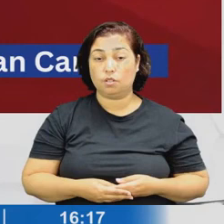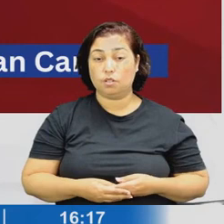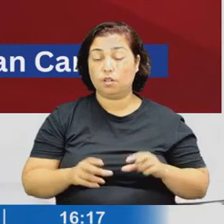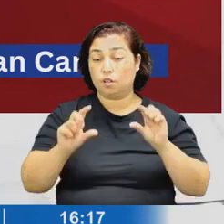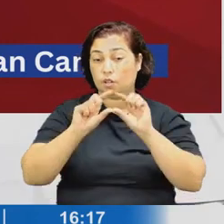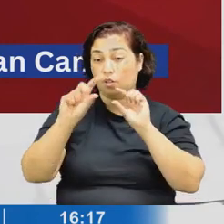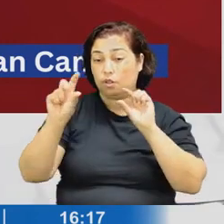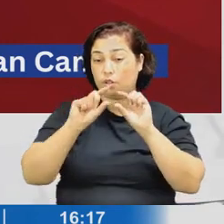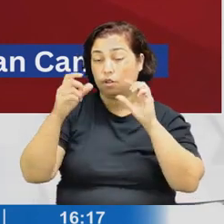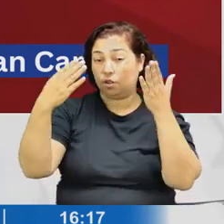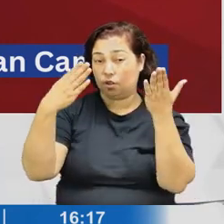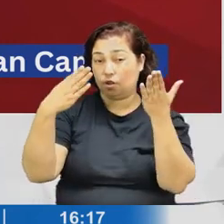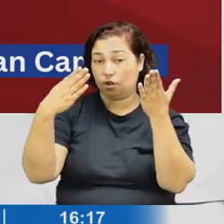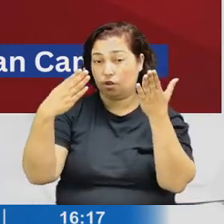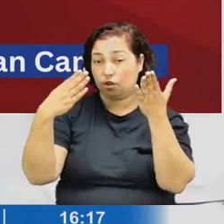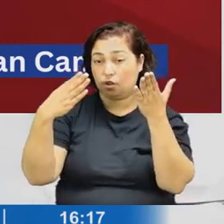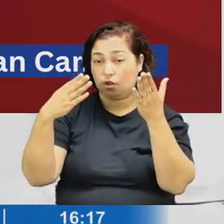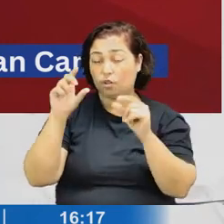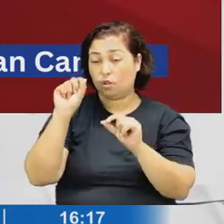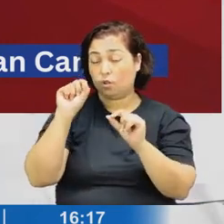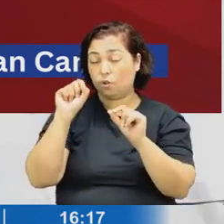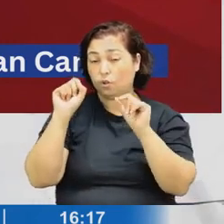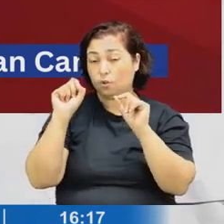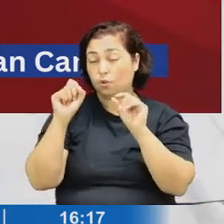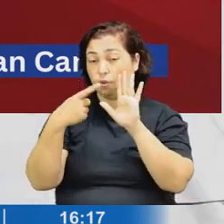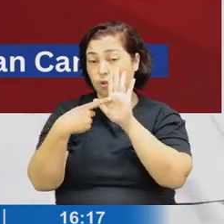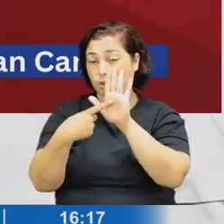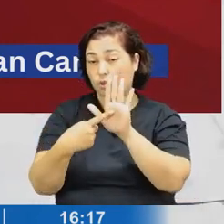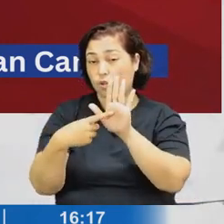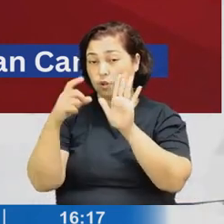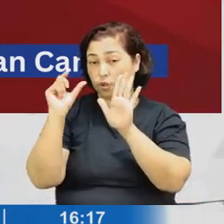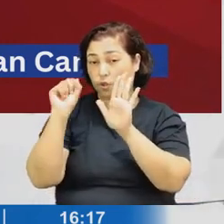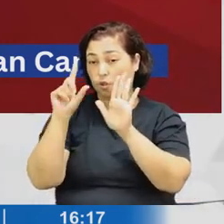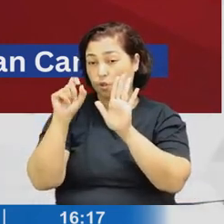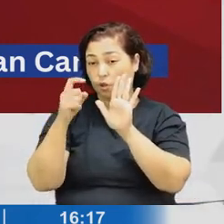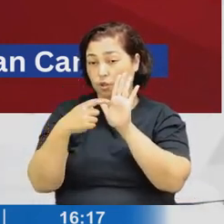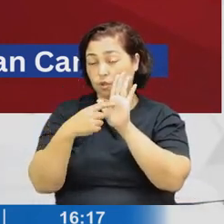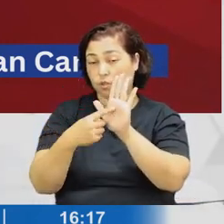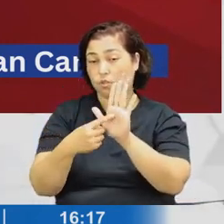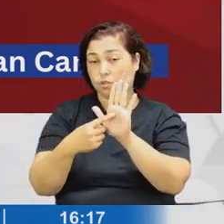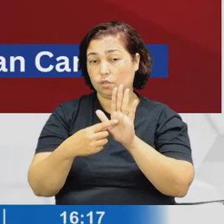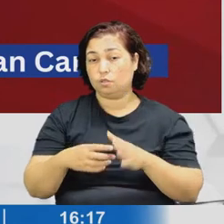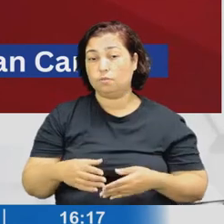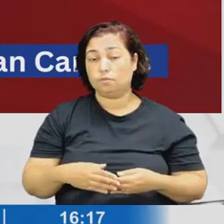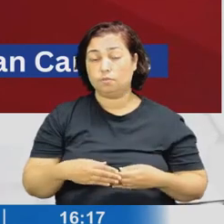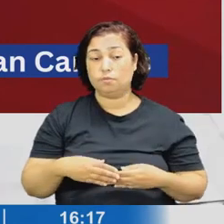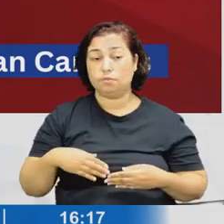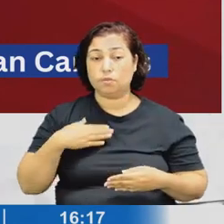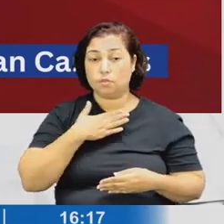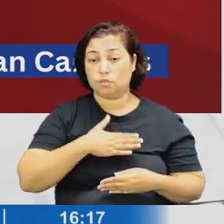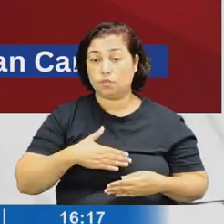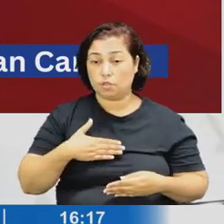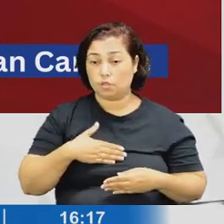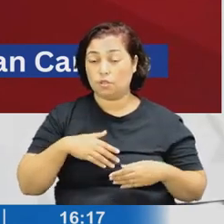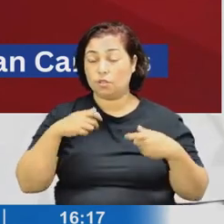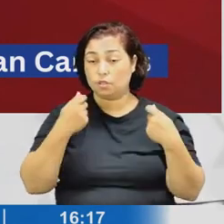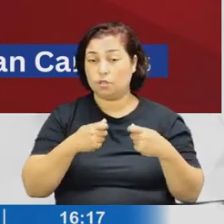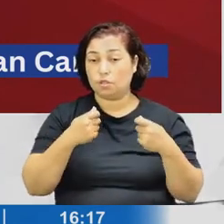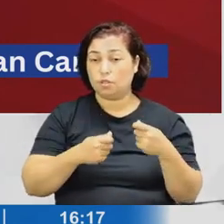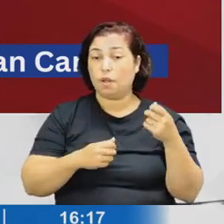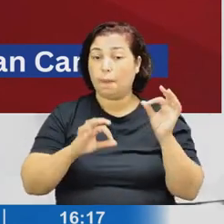tem essa frase que eu gosto no livro dele o que que é imagem né é um processo planejado intencionalmente agora isso aqui tem que ser planejado